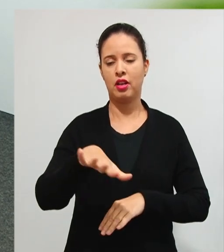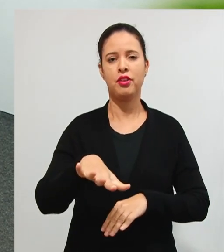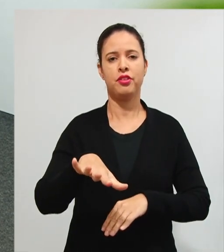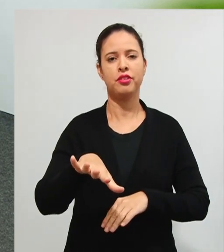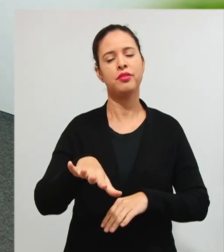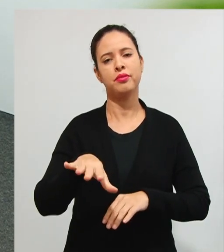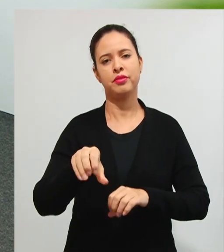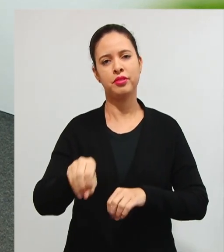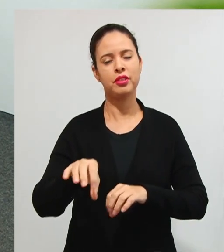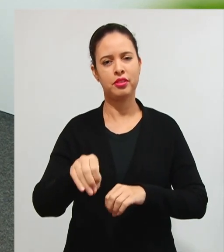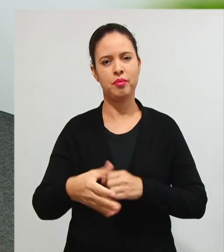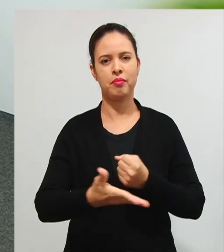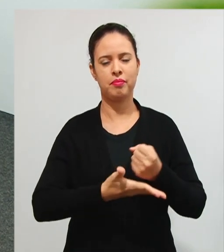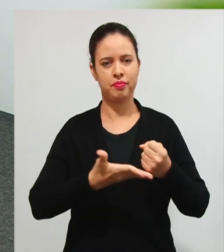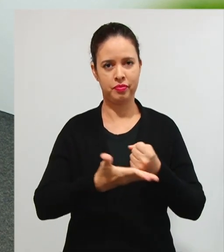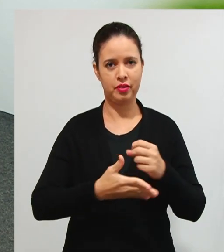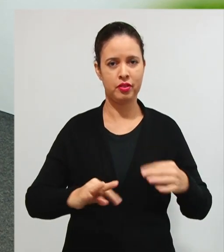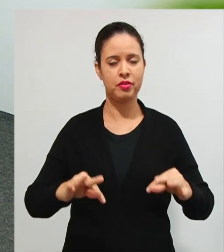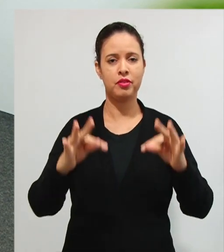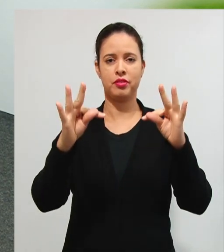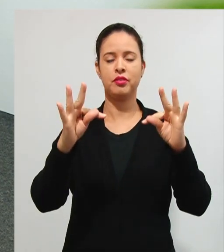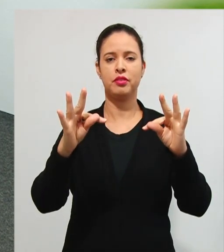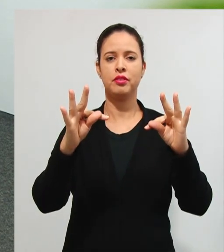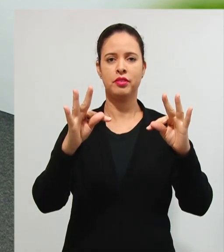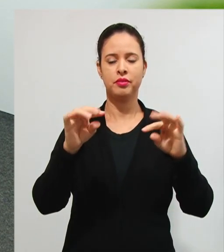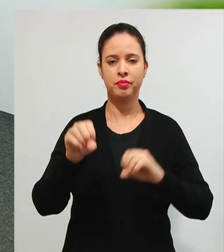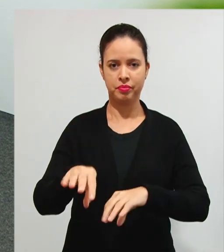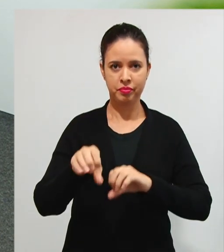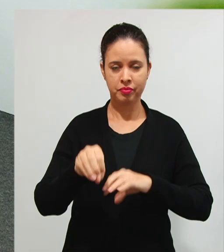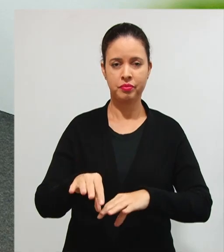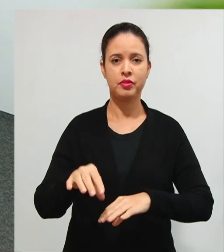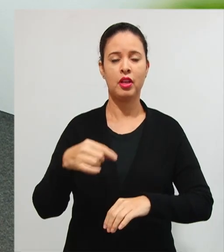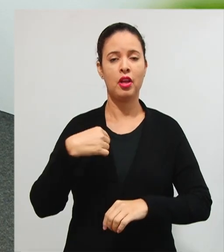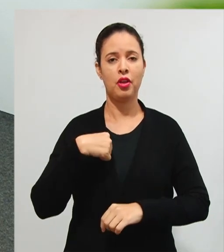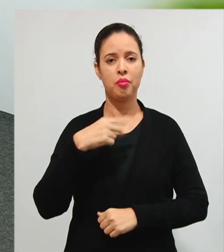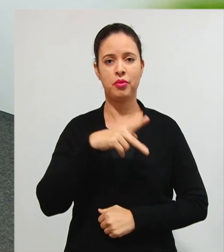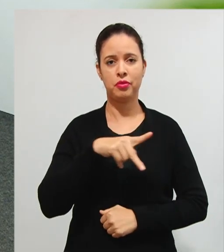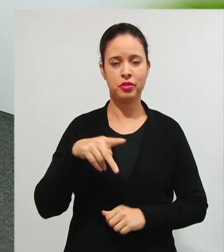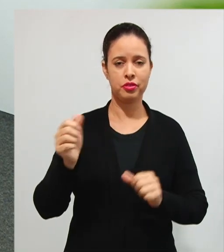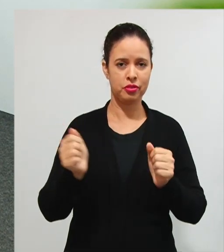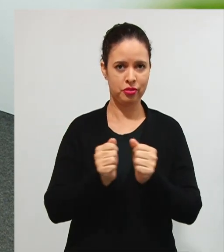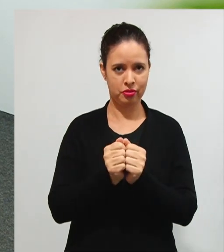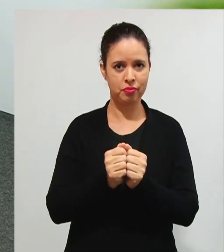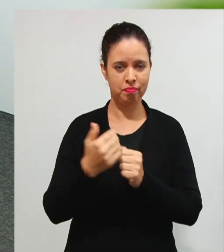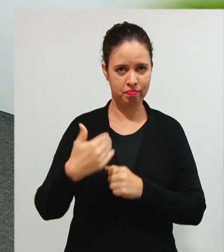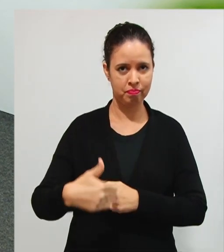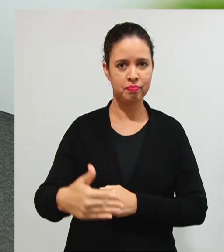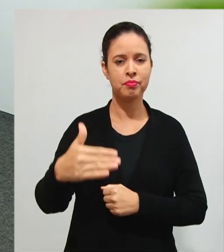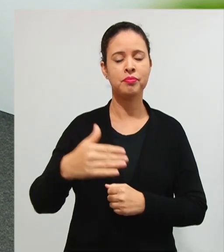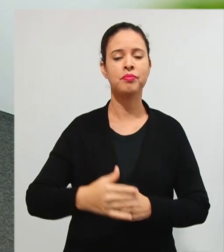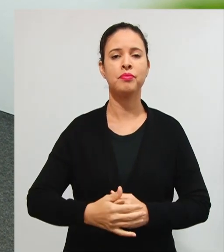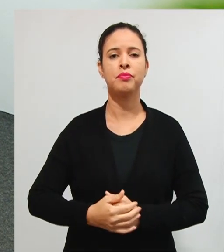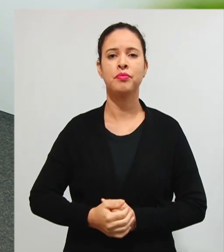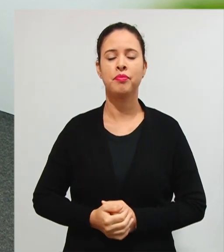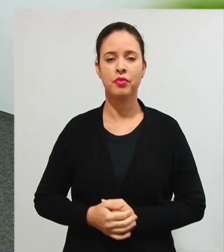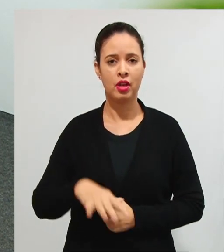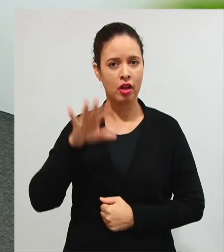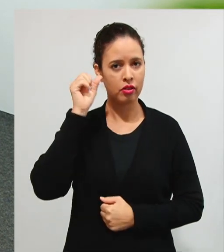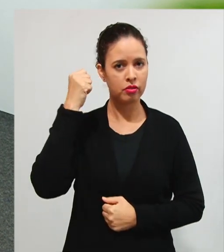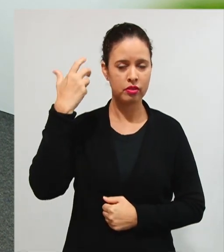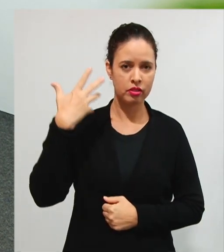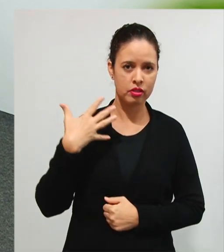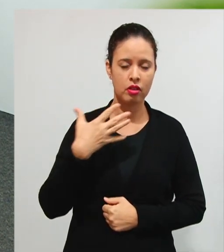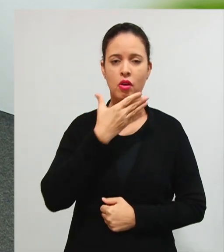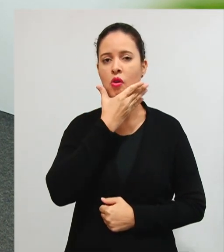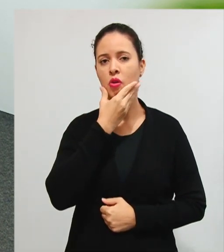disciplina de Tecnologias Educacionais. Me chamo Rafael Nink e serei o seu professor durante essa jornada. Como audiodescrição,